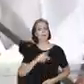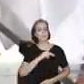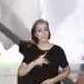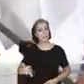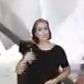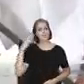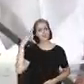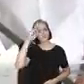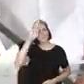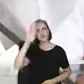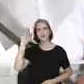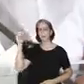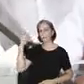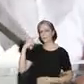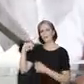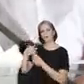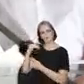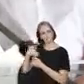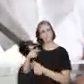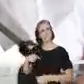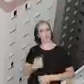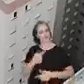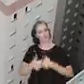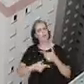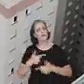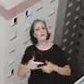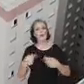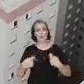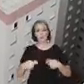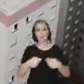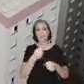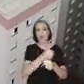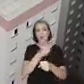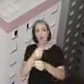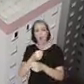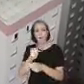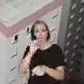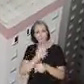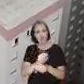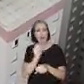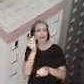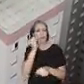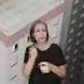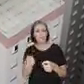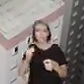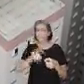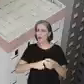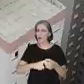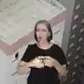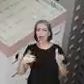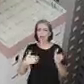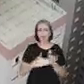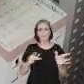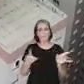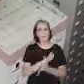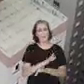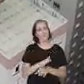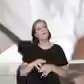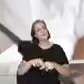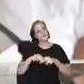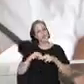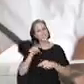A orientação que recebeu do presidente Bolsonaro foi: vamos tentar recomeçar as obras paralisadas. E assim foi